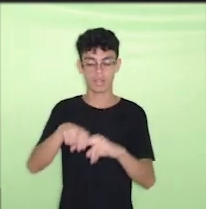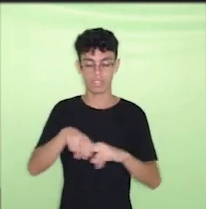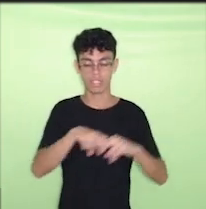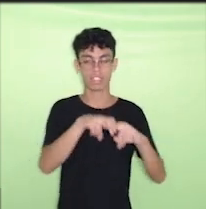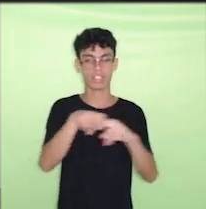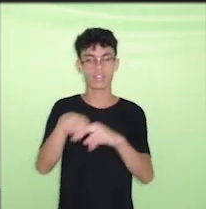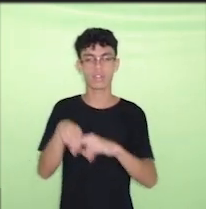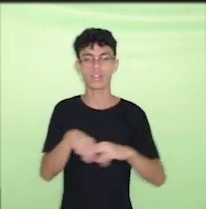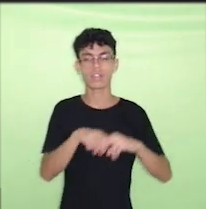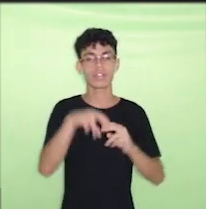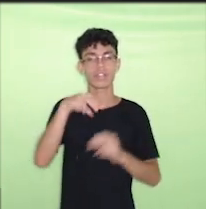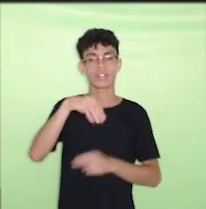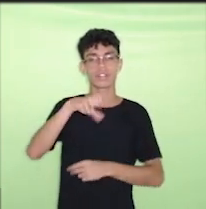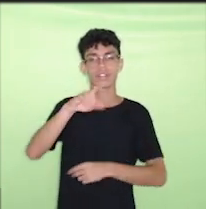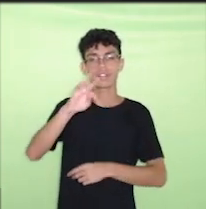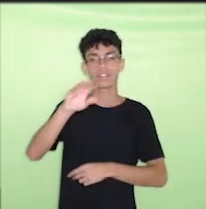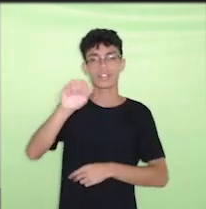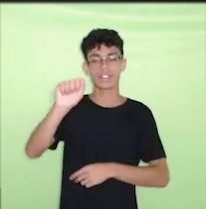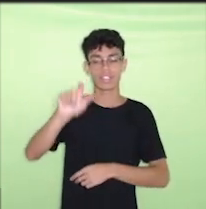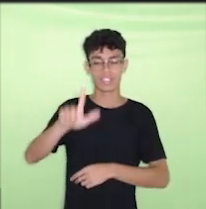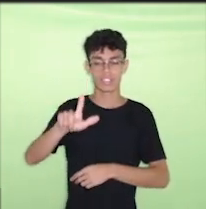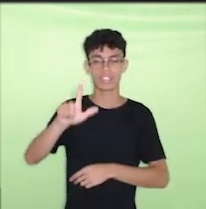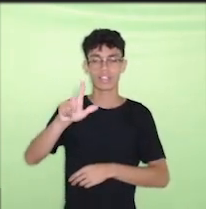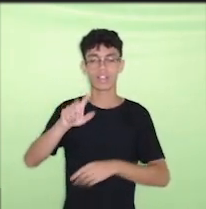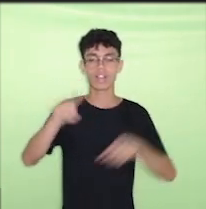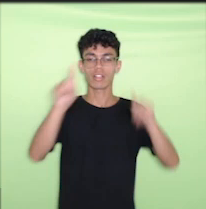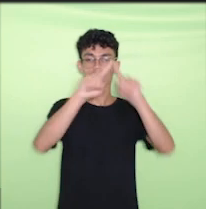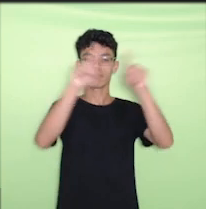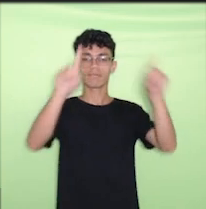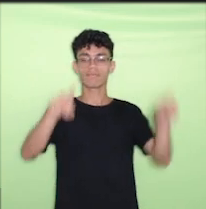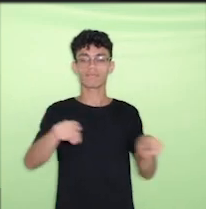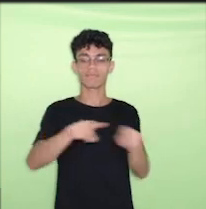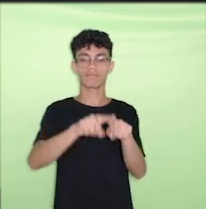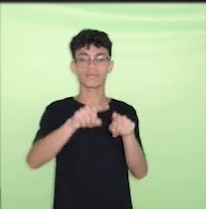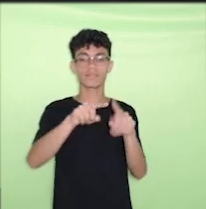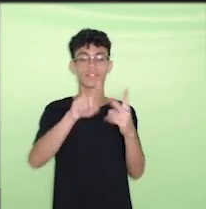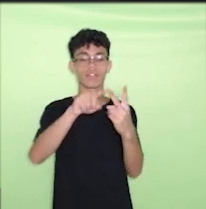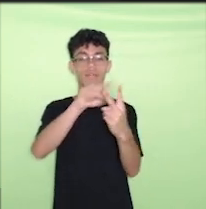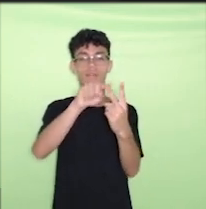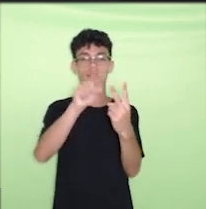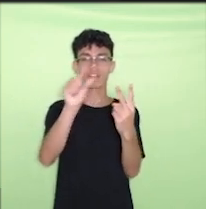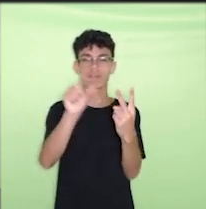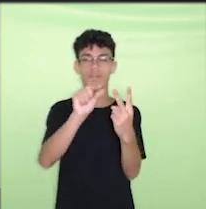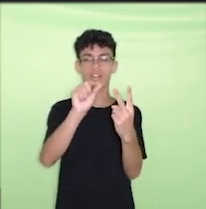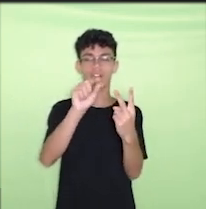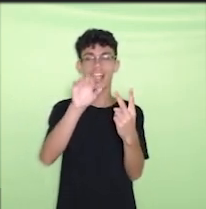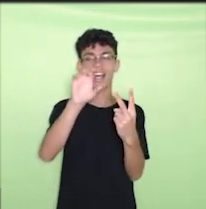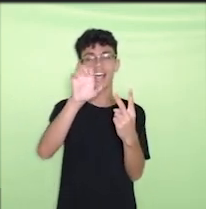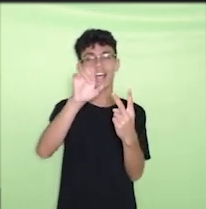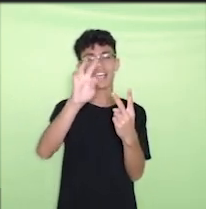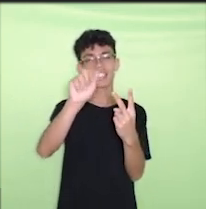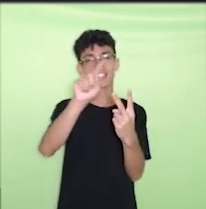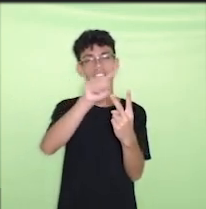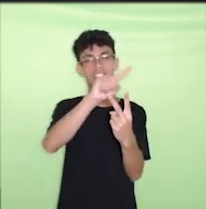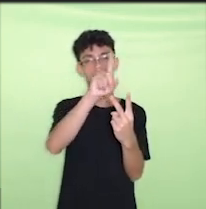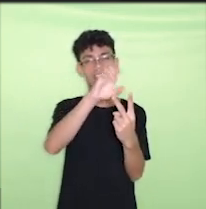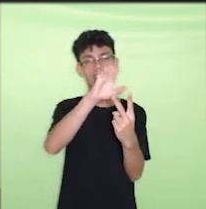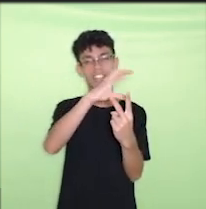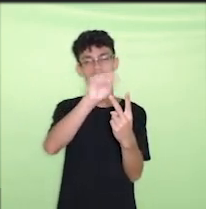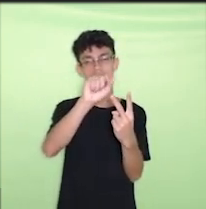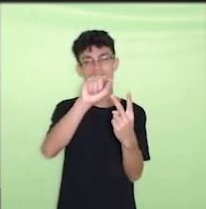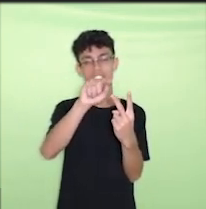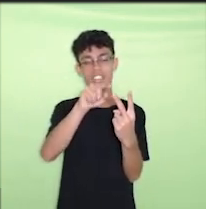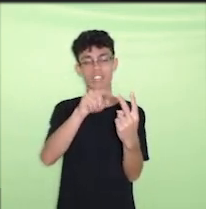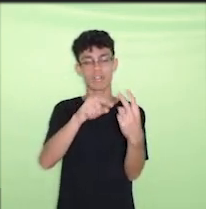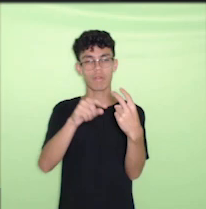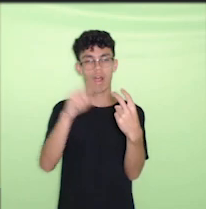metal muito alta em frente da caixa onde estão Eta e Zeta. O ruído de Eta e Zeta torna-se mais débil